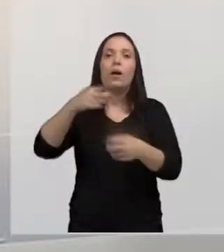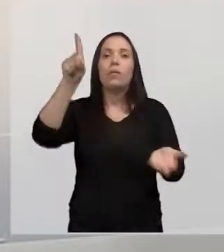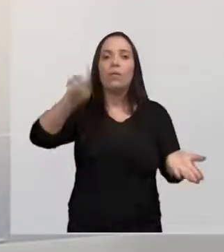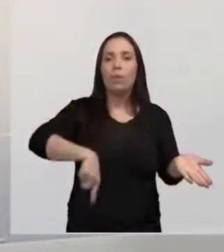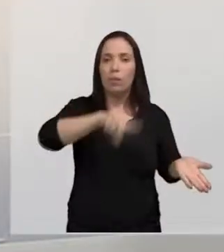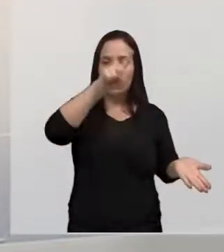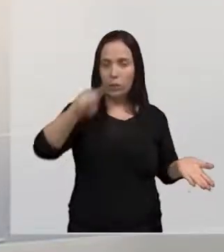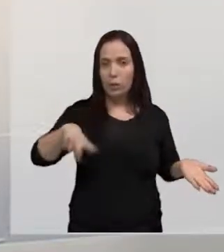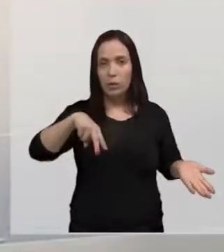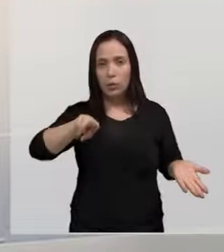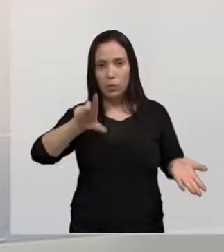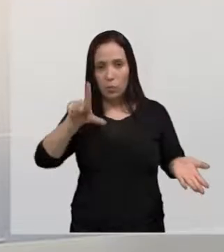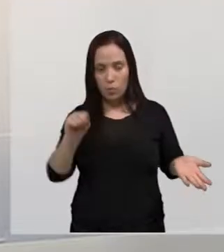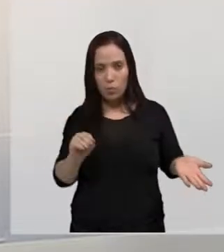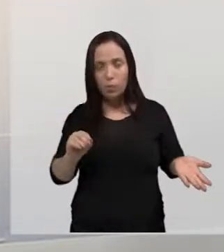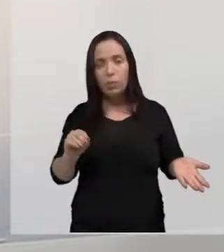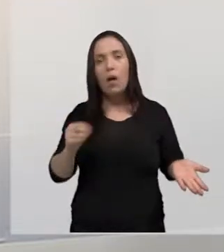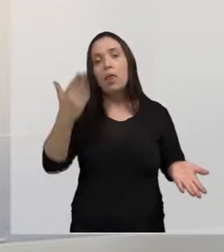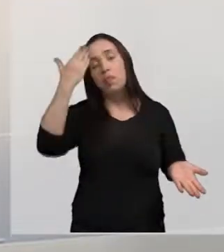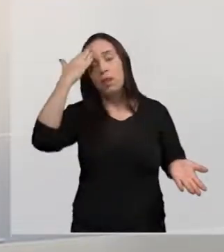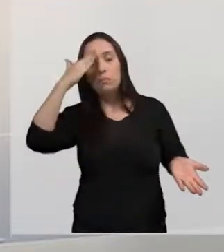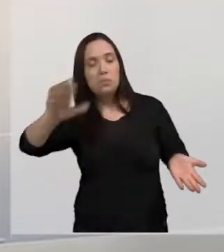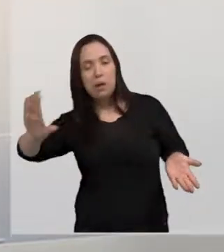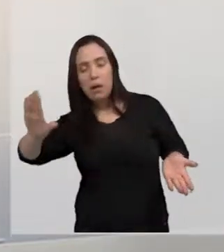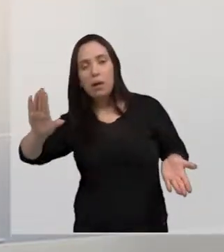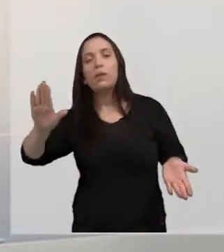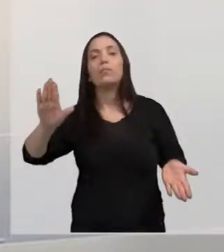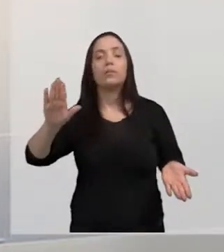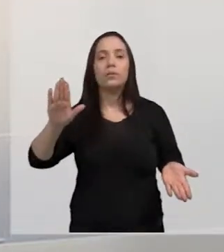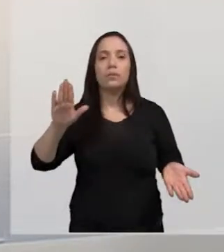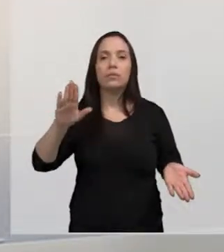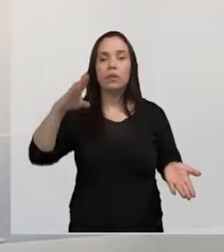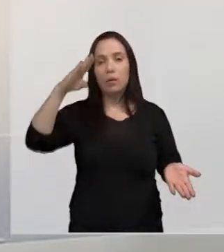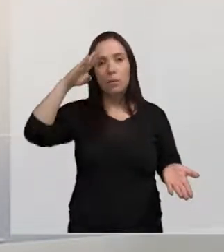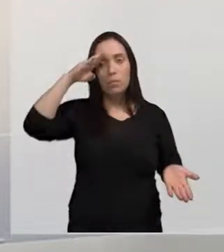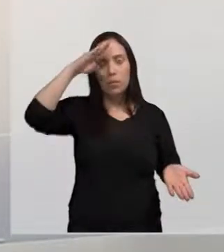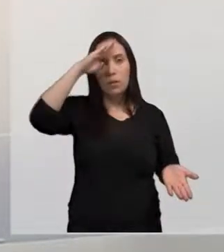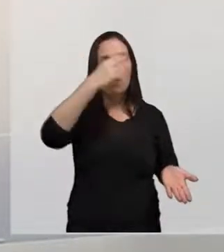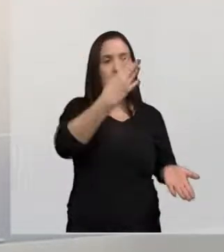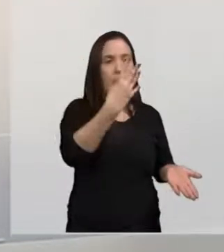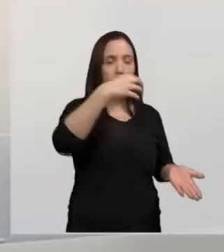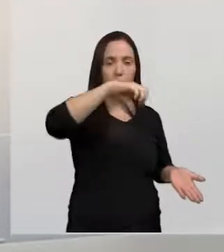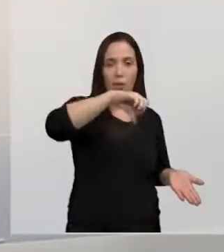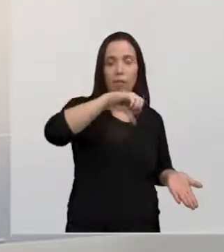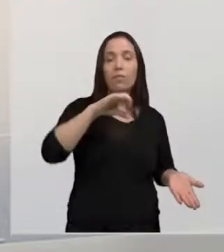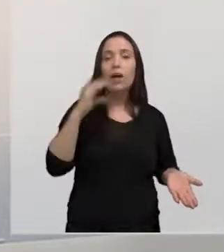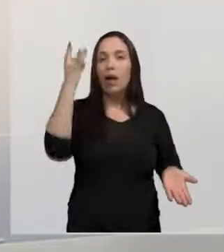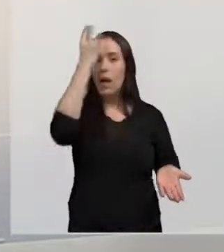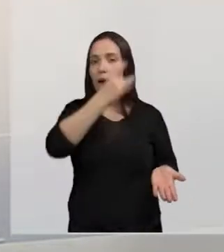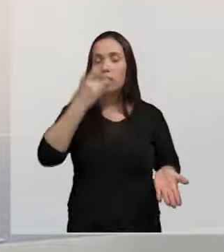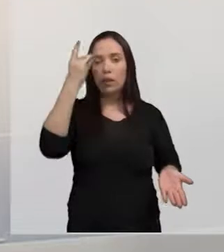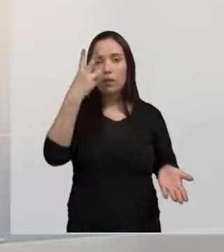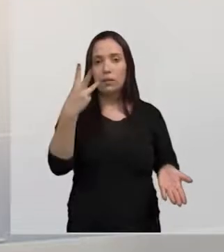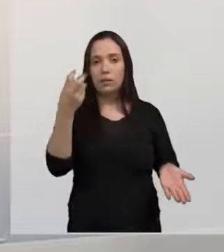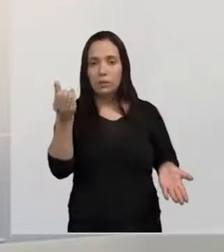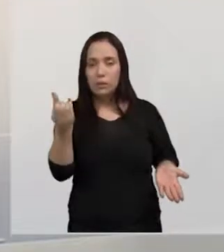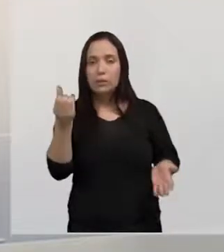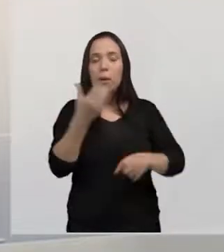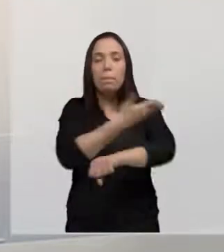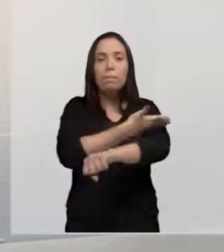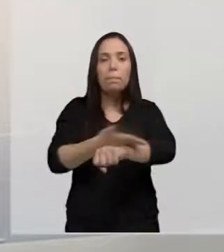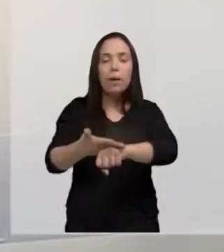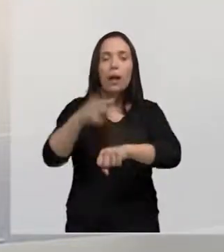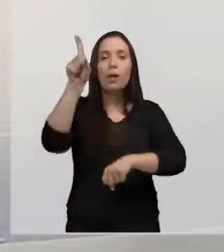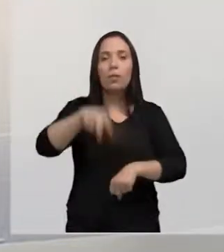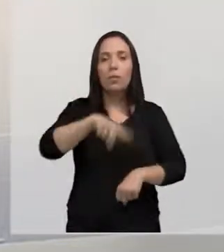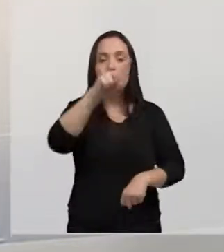e o cara que não escolhe nenhum ou não sabe, ficou Jair Bolsonaro 49%, Fernando Haddad 36%, em branco,